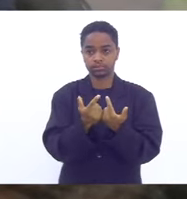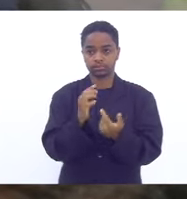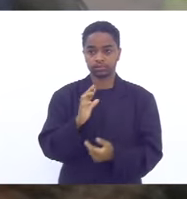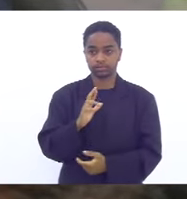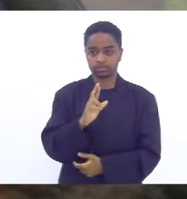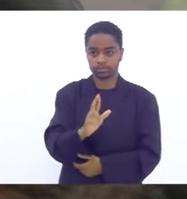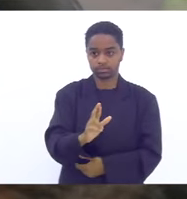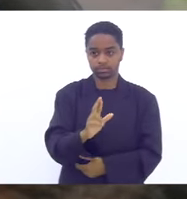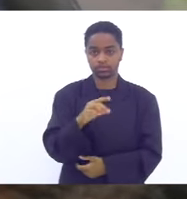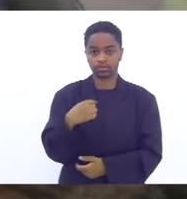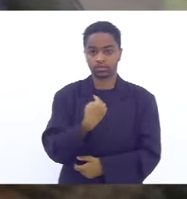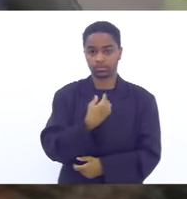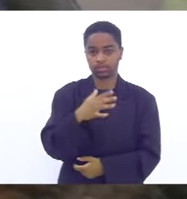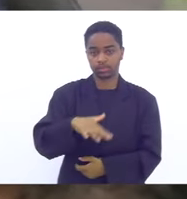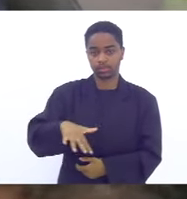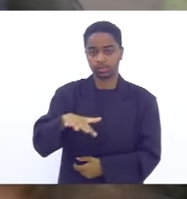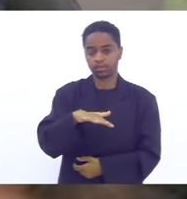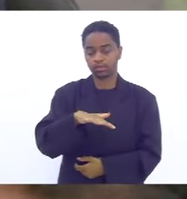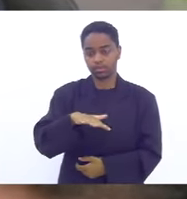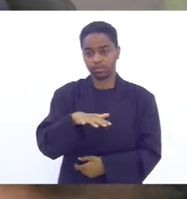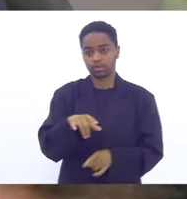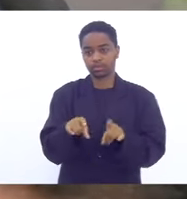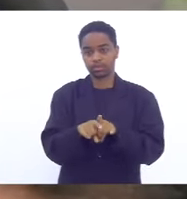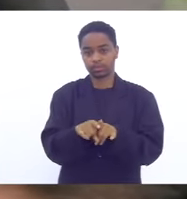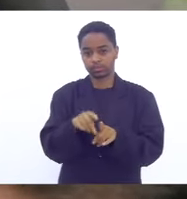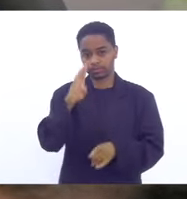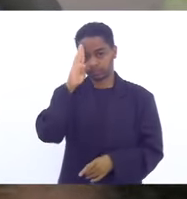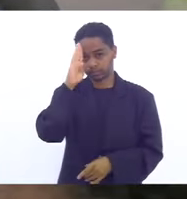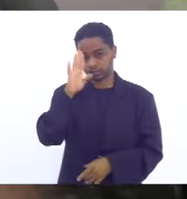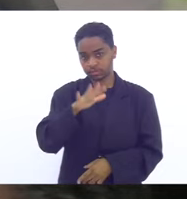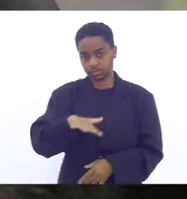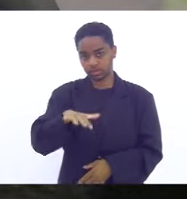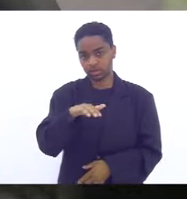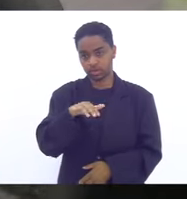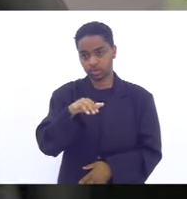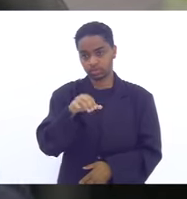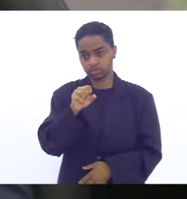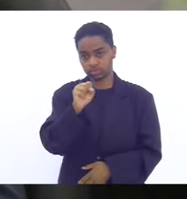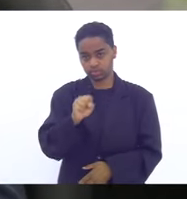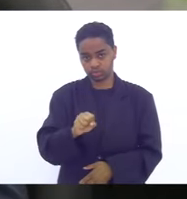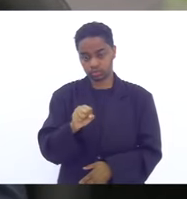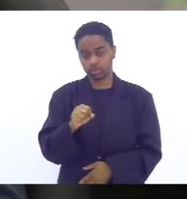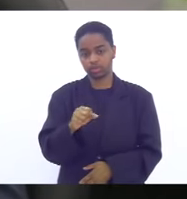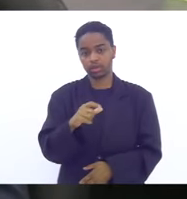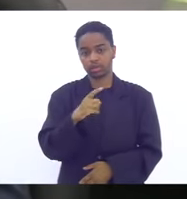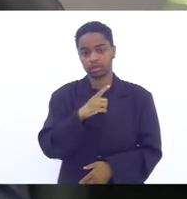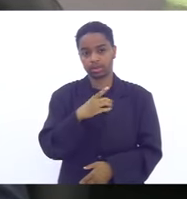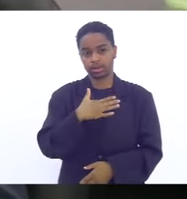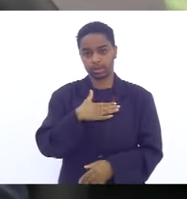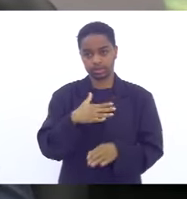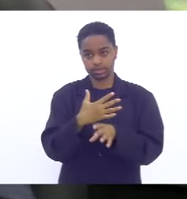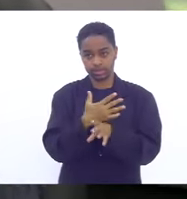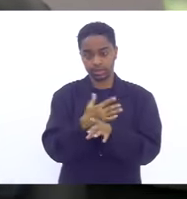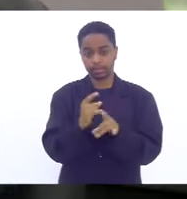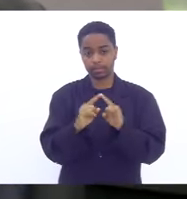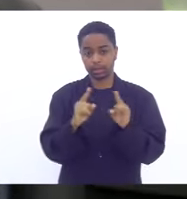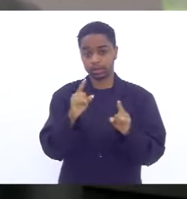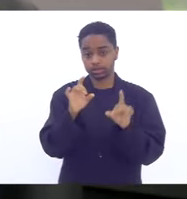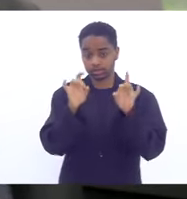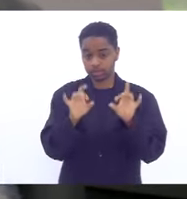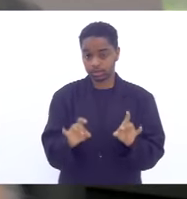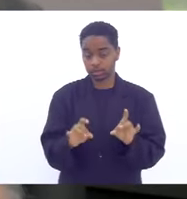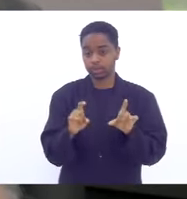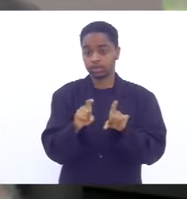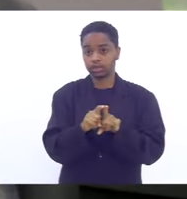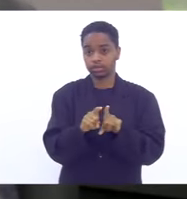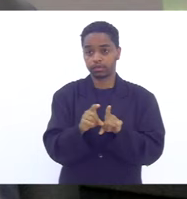representando a nossa região sul-fluminense, especificamente a Centro-Sul, onde está localizado Paraíba do Sul, mas, em especial, em